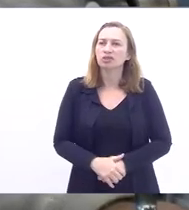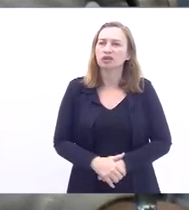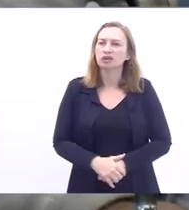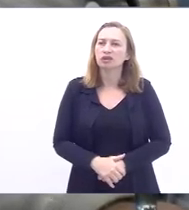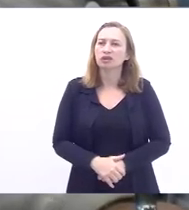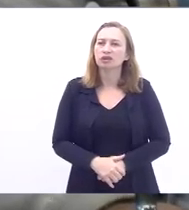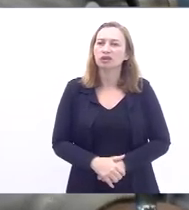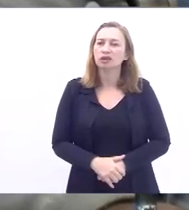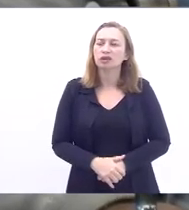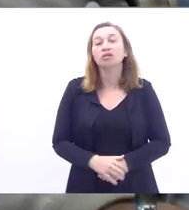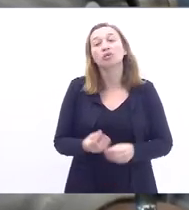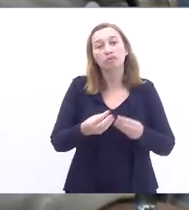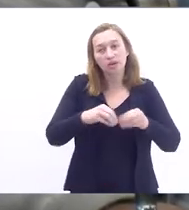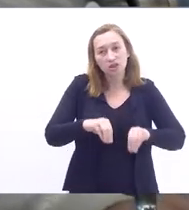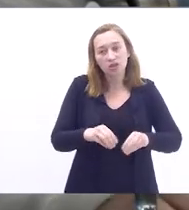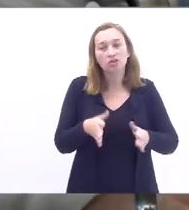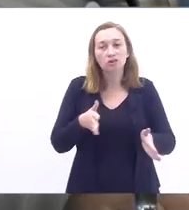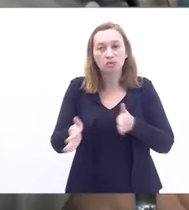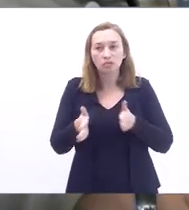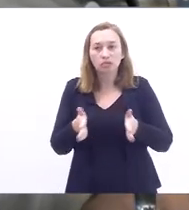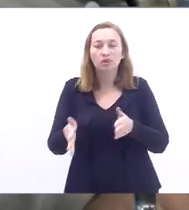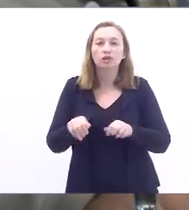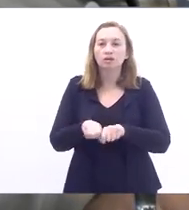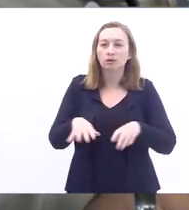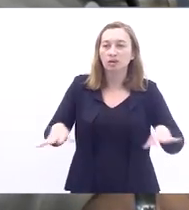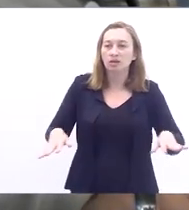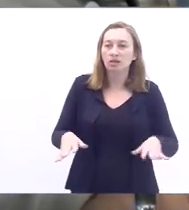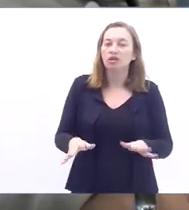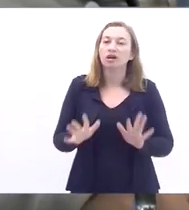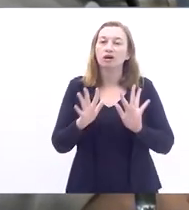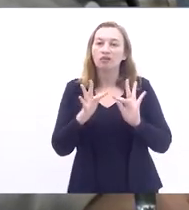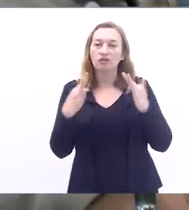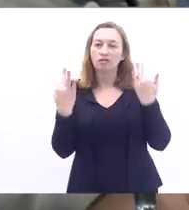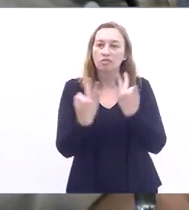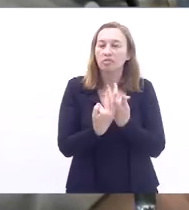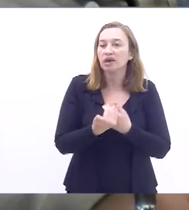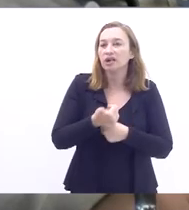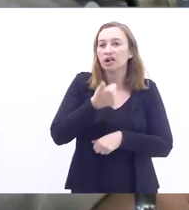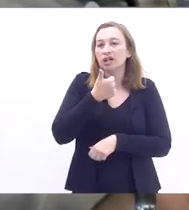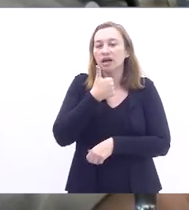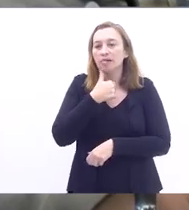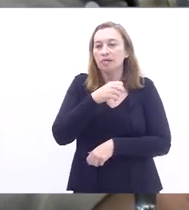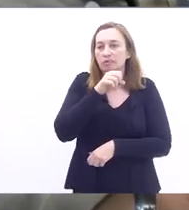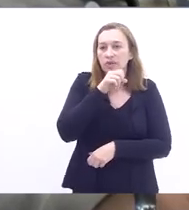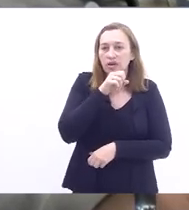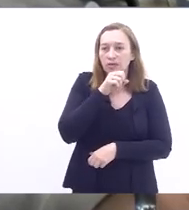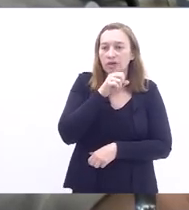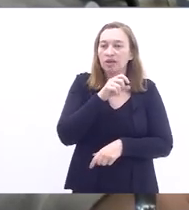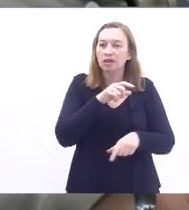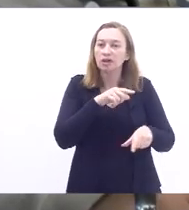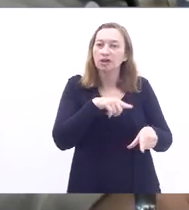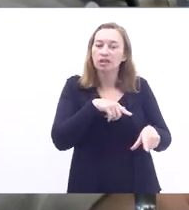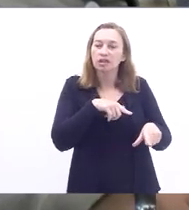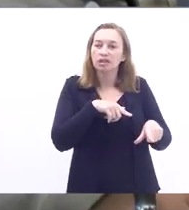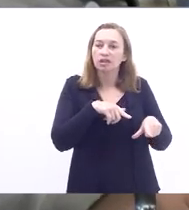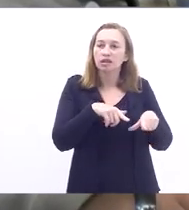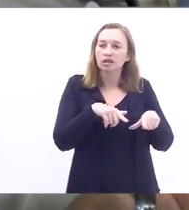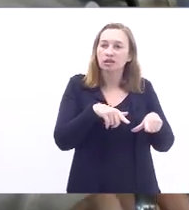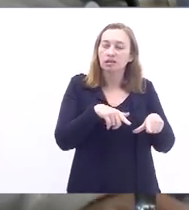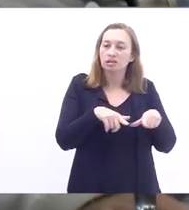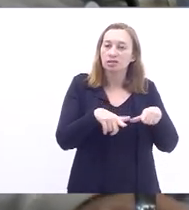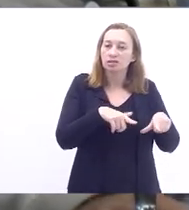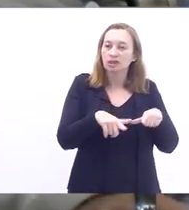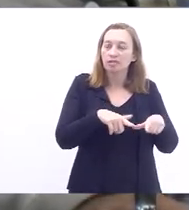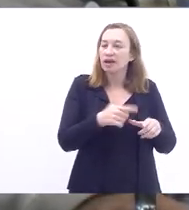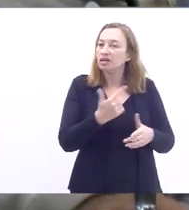foi muito prejudicada no período da pandemia né eu venho de uma família que minha mãe é autônoma eu vivo de free